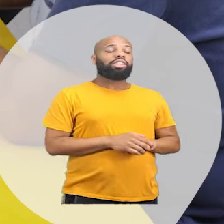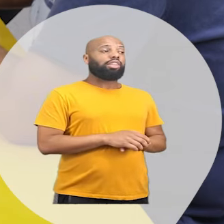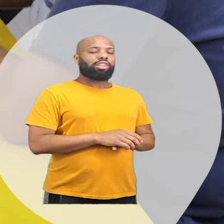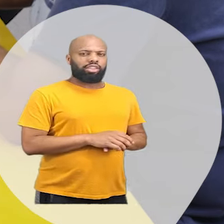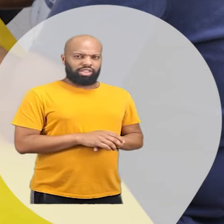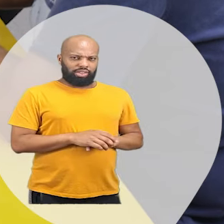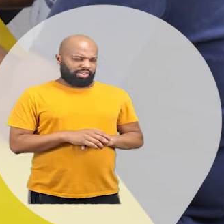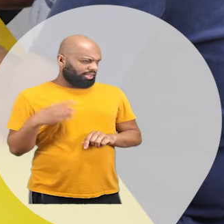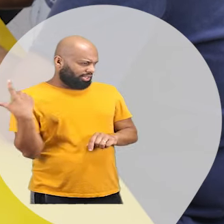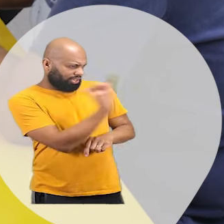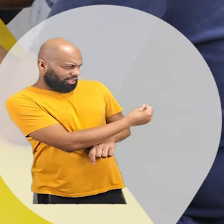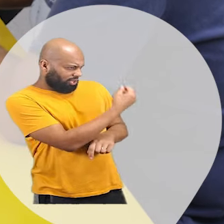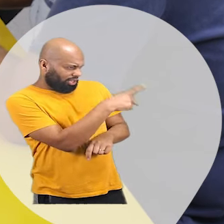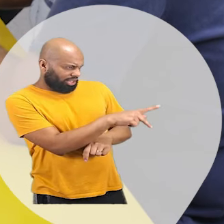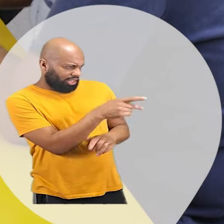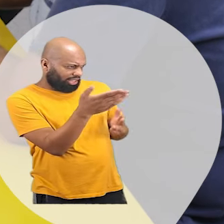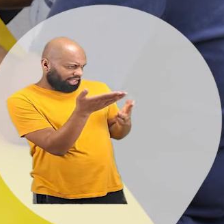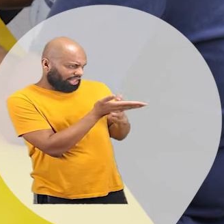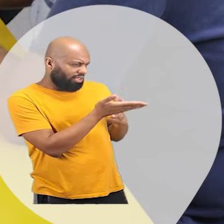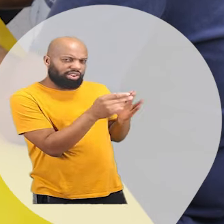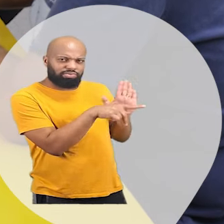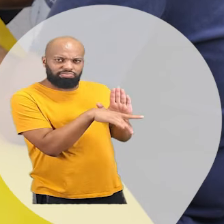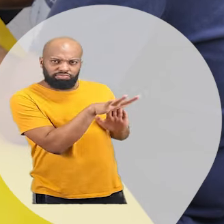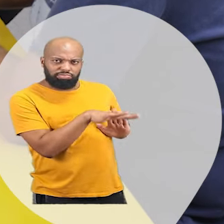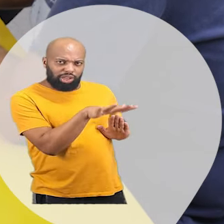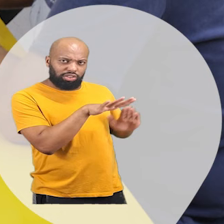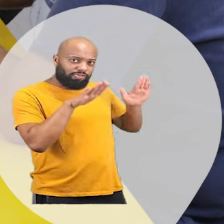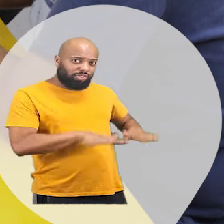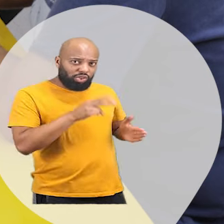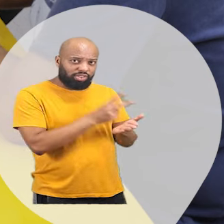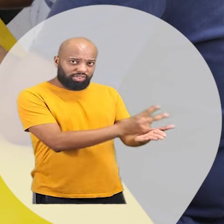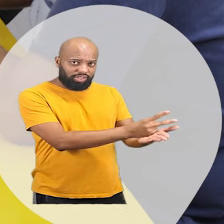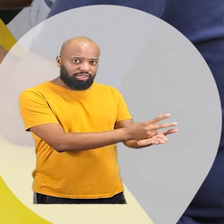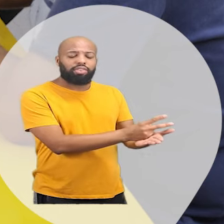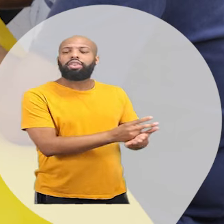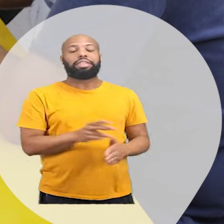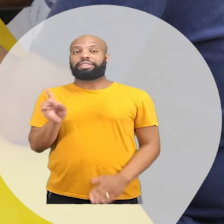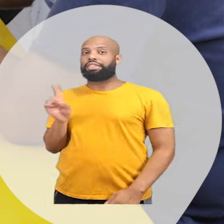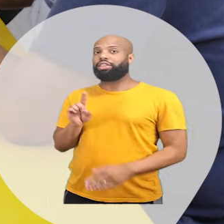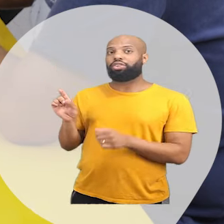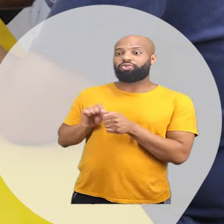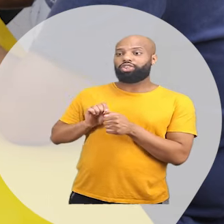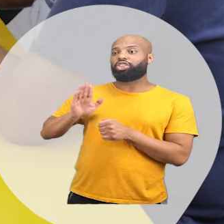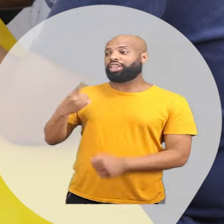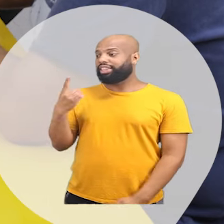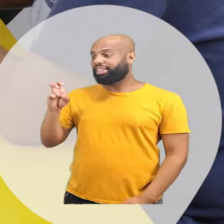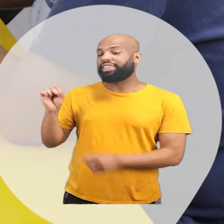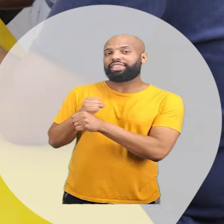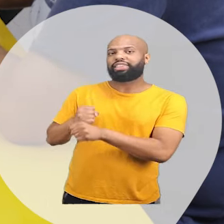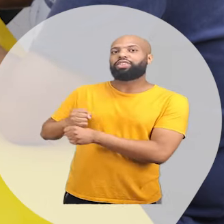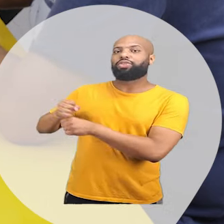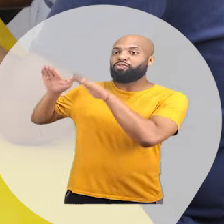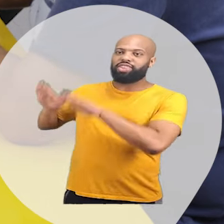não sei o que você teve algum intervalo que você nasceu do espaço Universidade não faz 15 anos aí